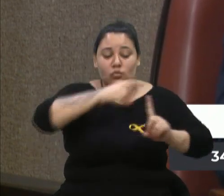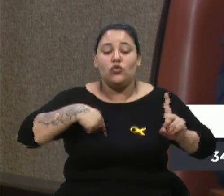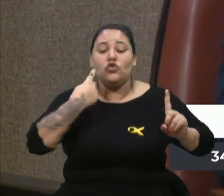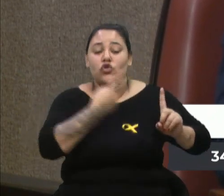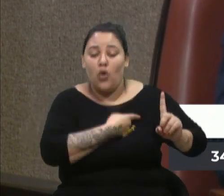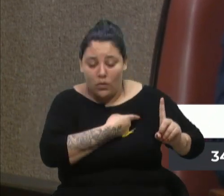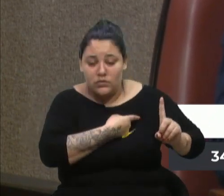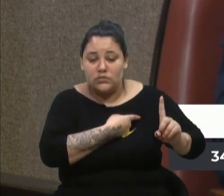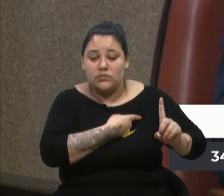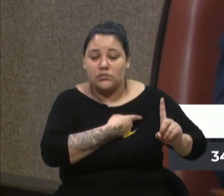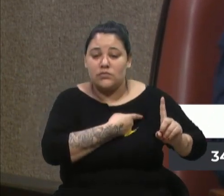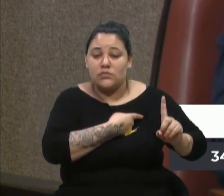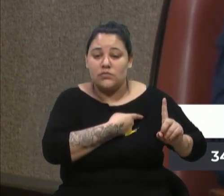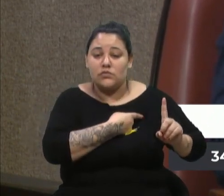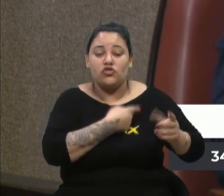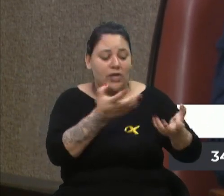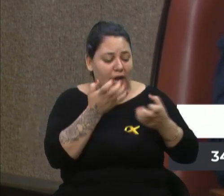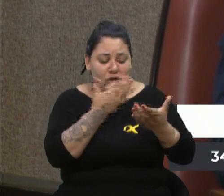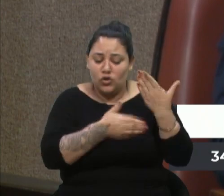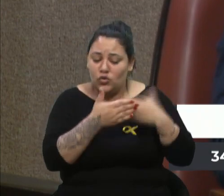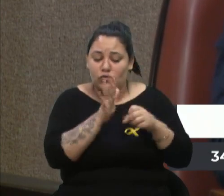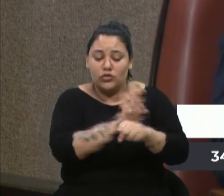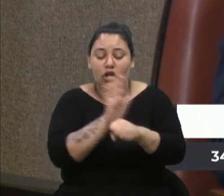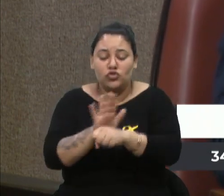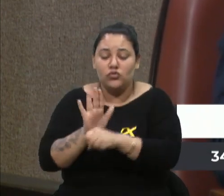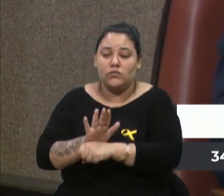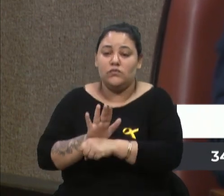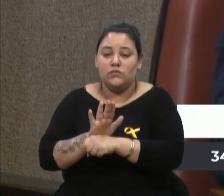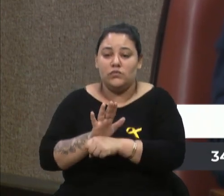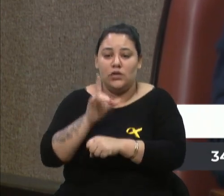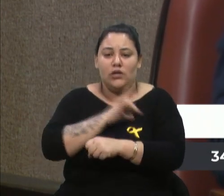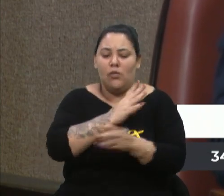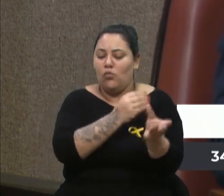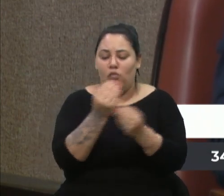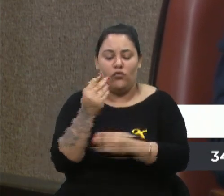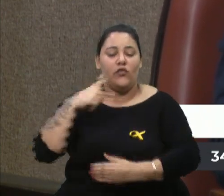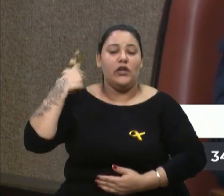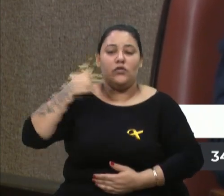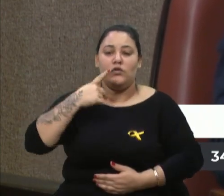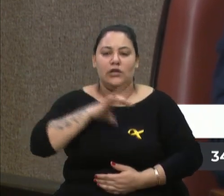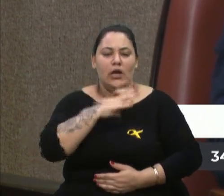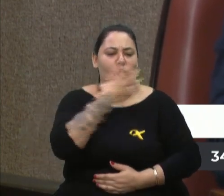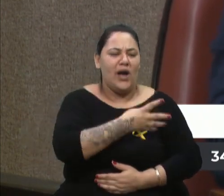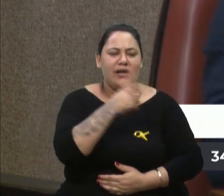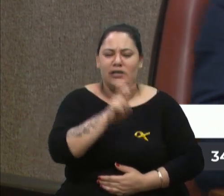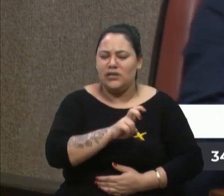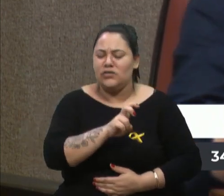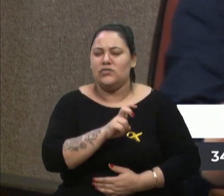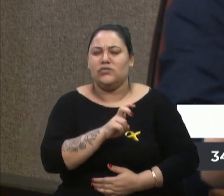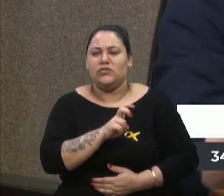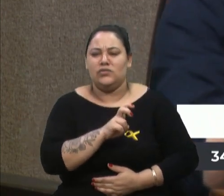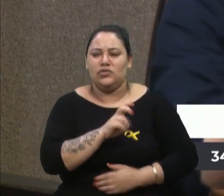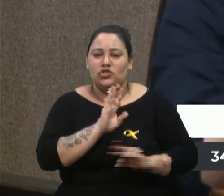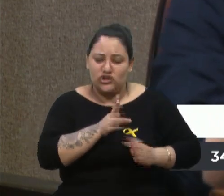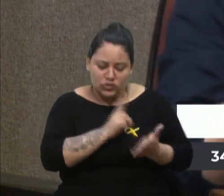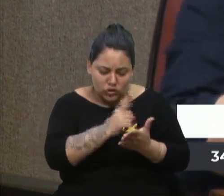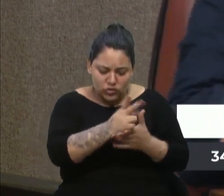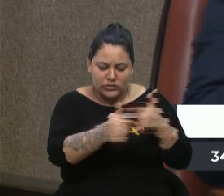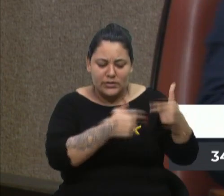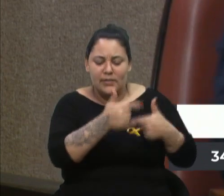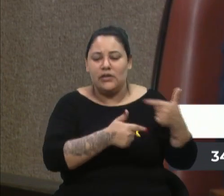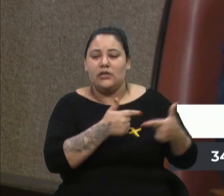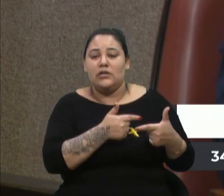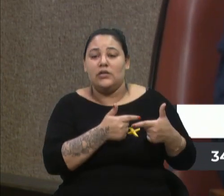todos ajudem, porque tem muitos vereadores que estão 4º, 5º, 6º mandato, que viram isso aí, e todos tiveram, talvez, medo